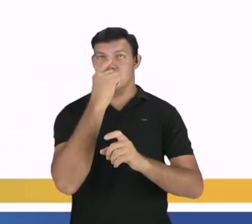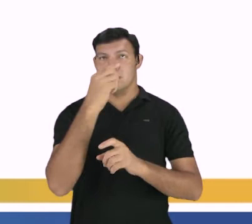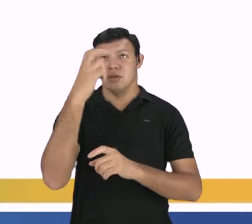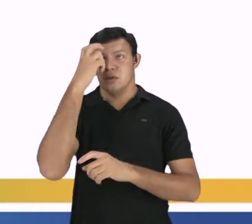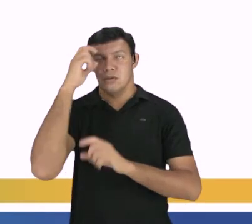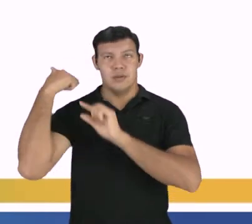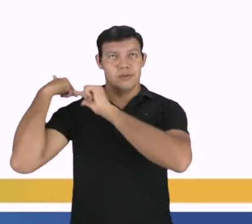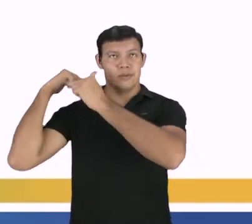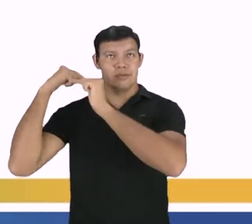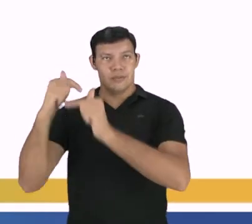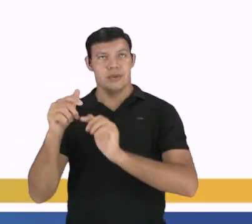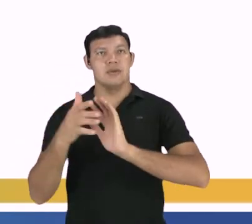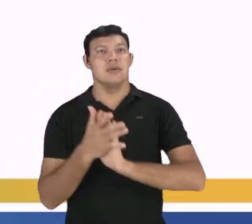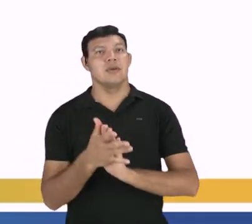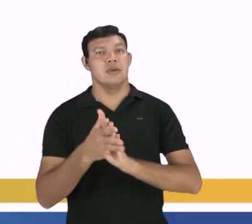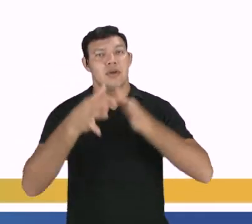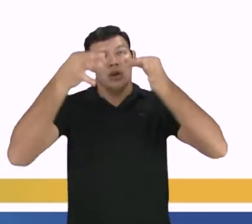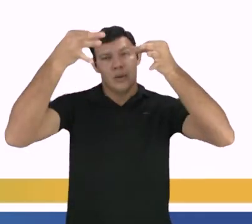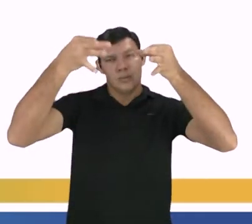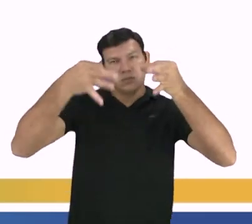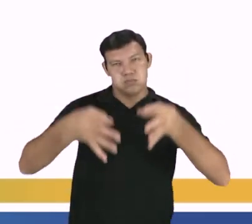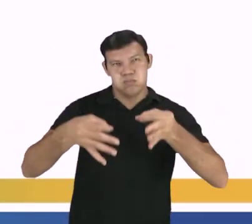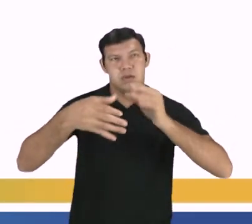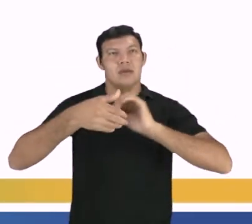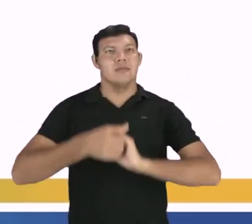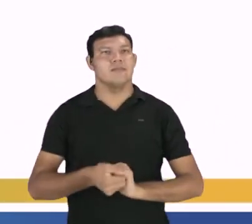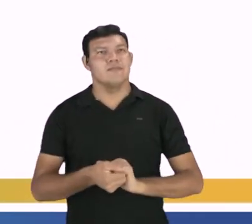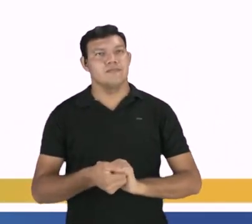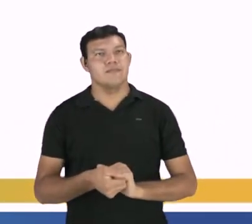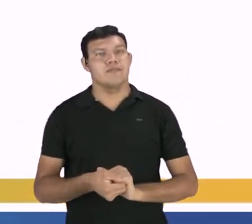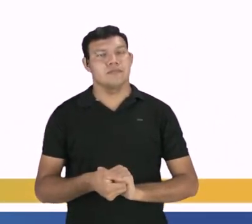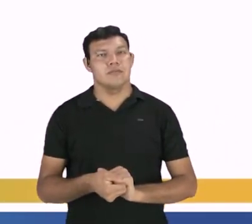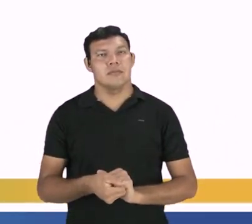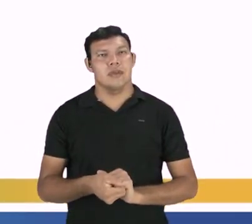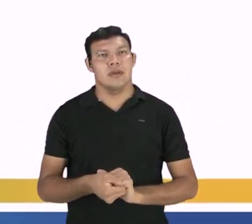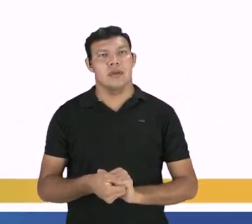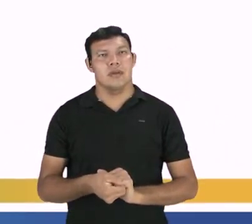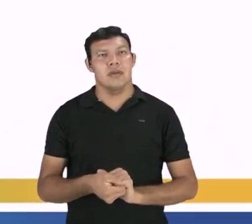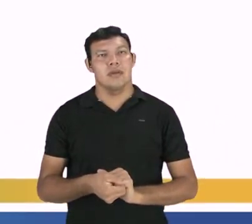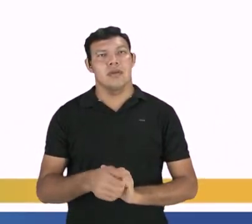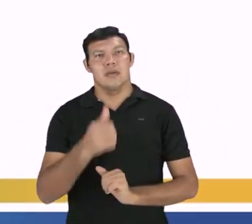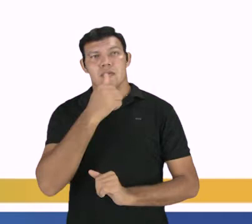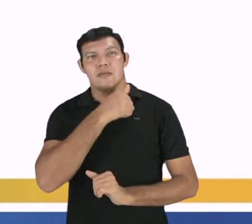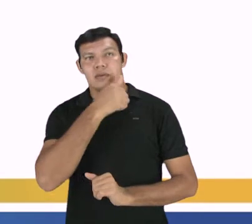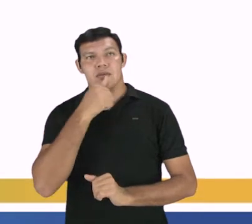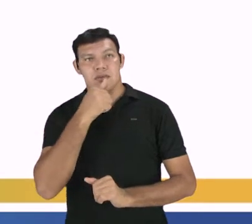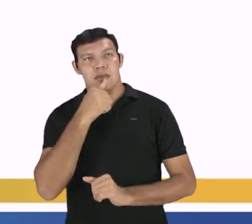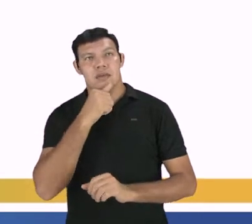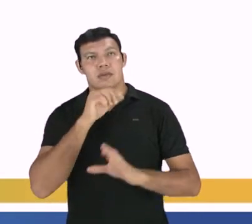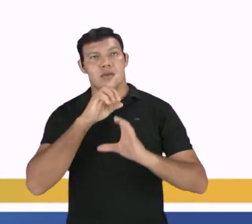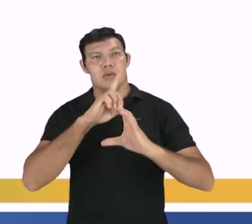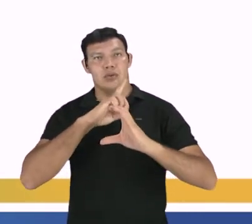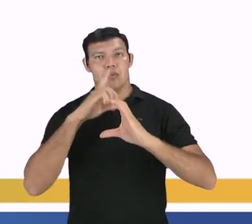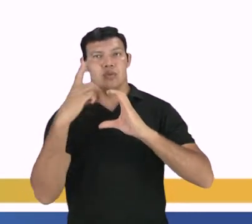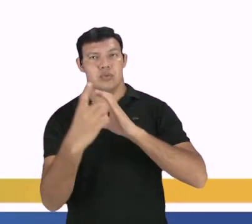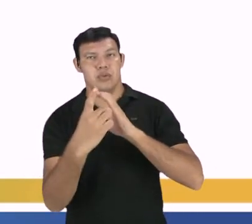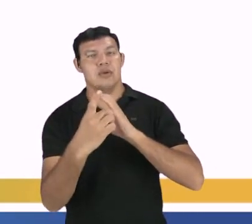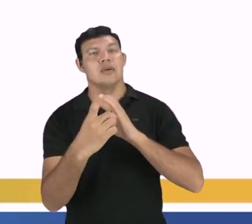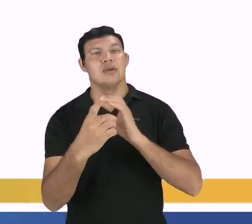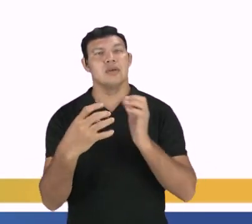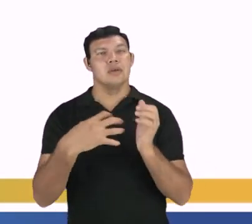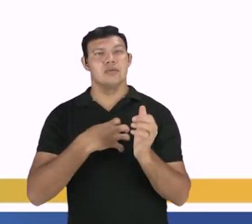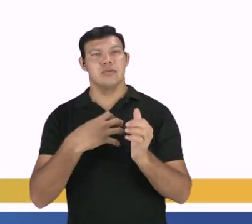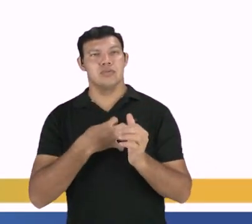clássica, busca ali da perfeição, sacralidade e o culto à forma, preocupação